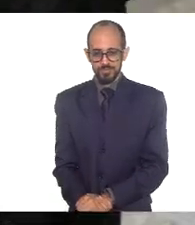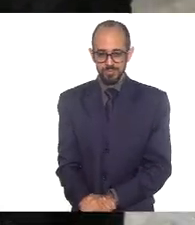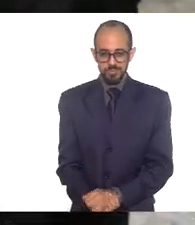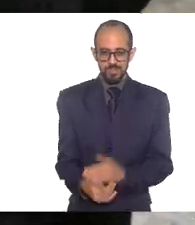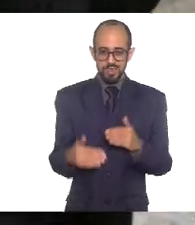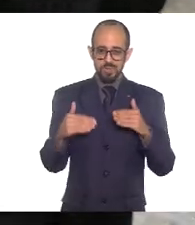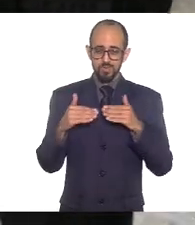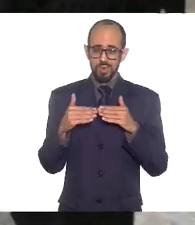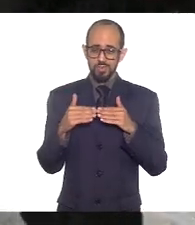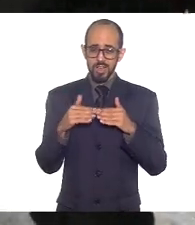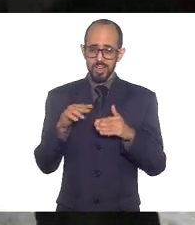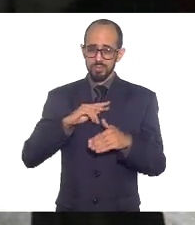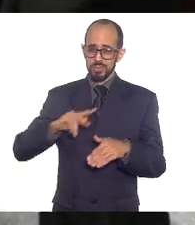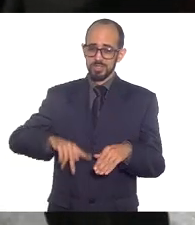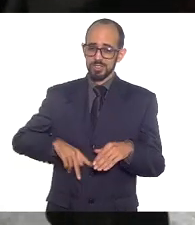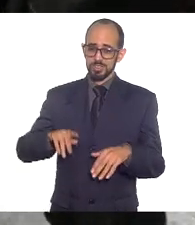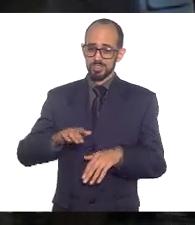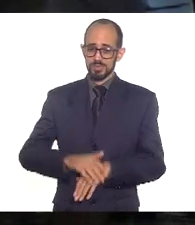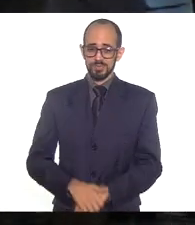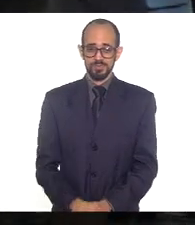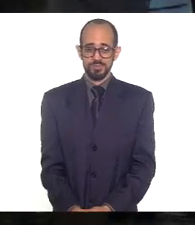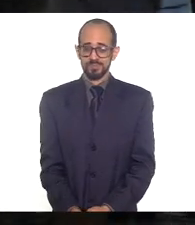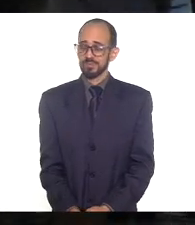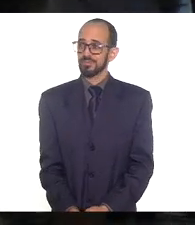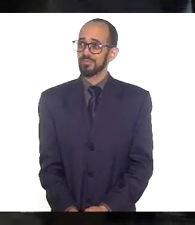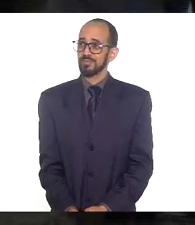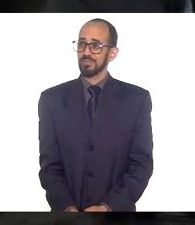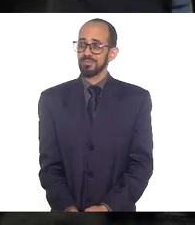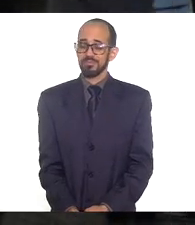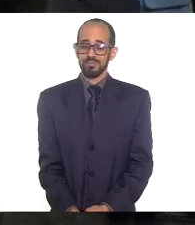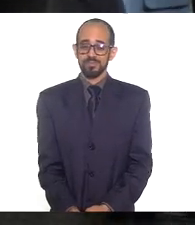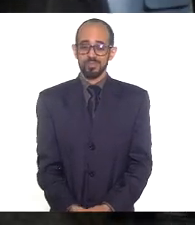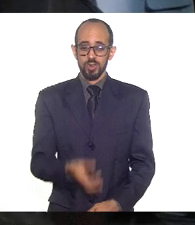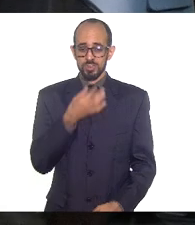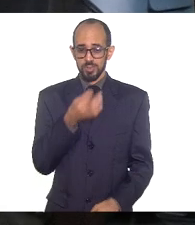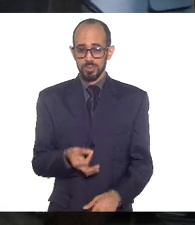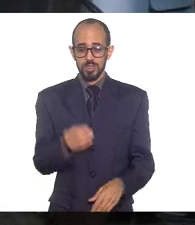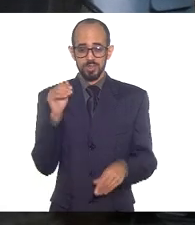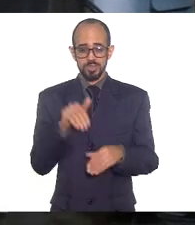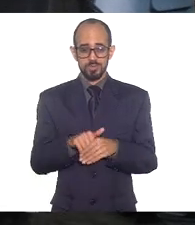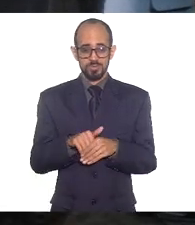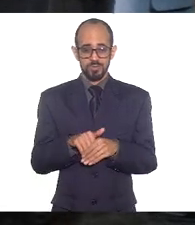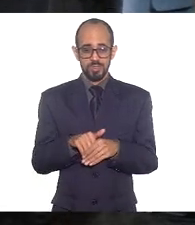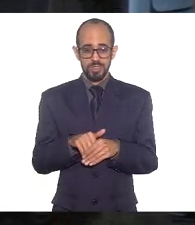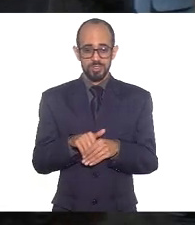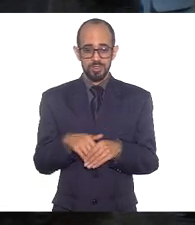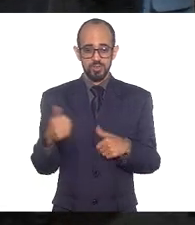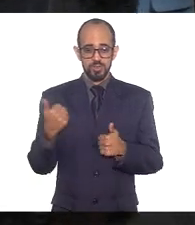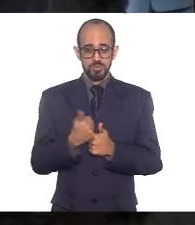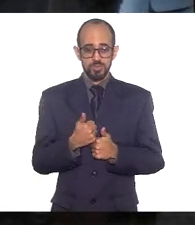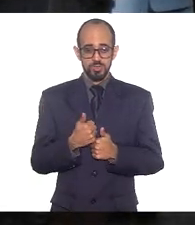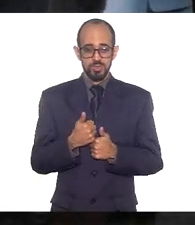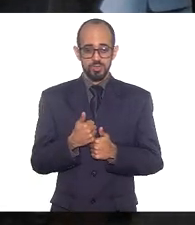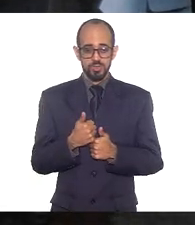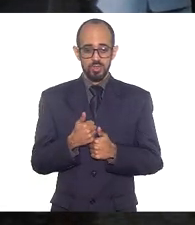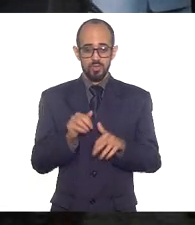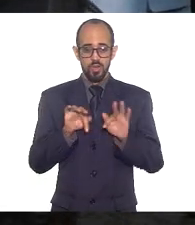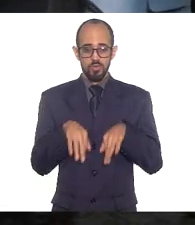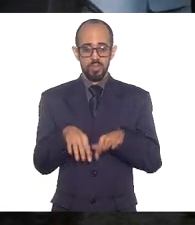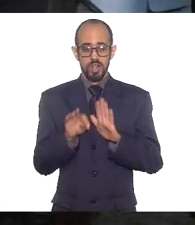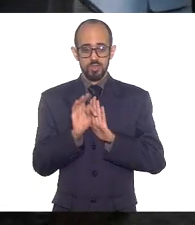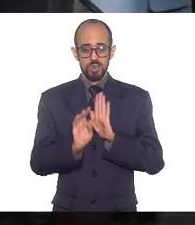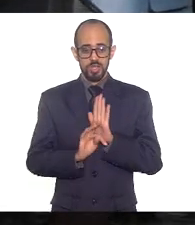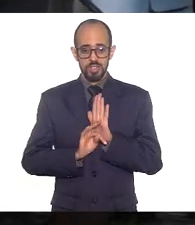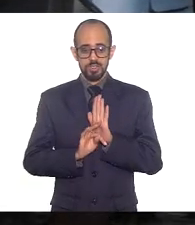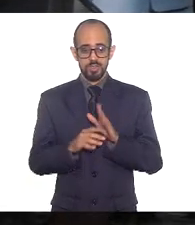é favorável presidente os pareceres emitidos em votação substantivo forma final de